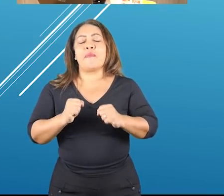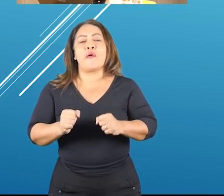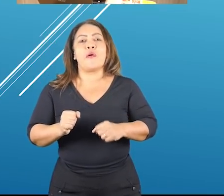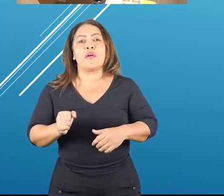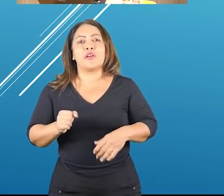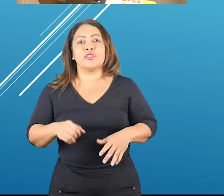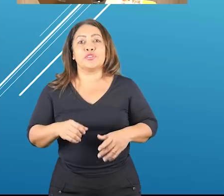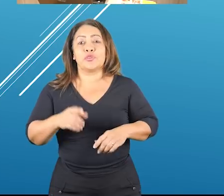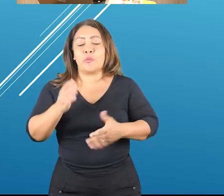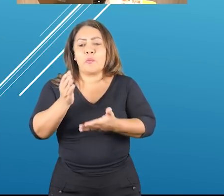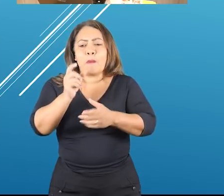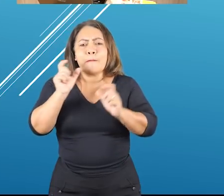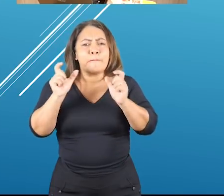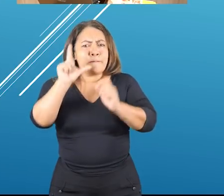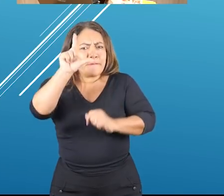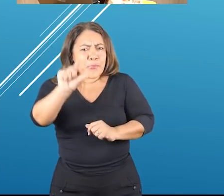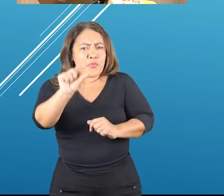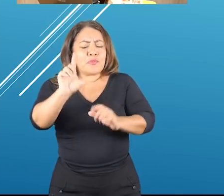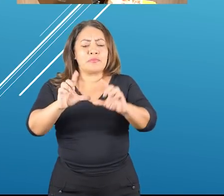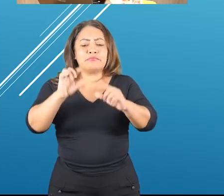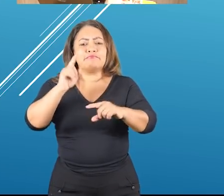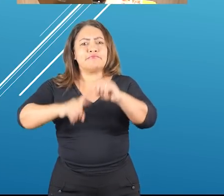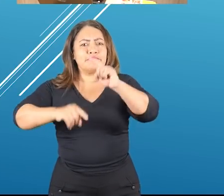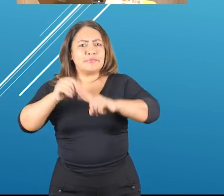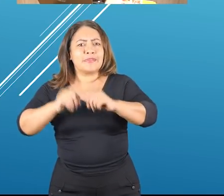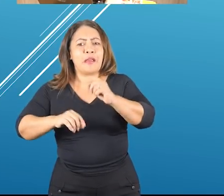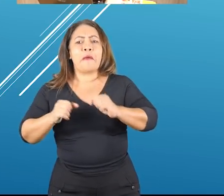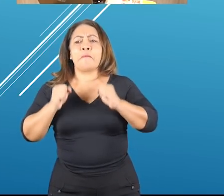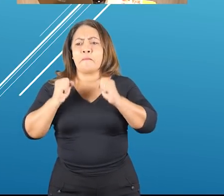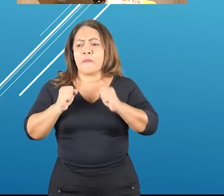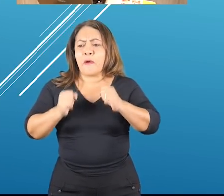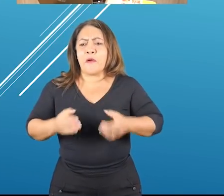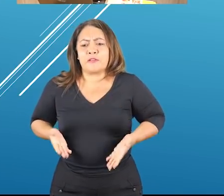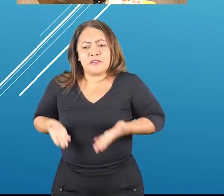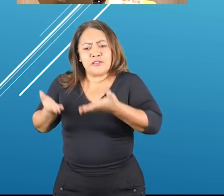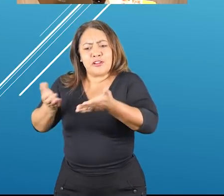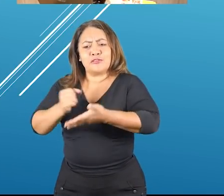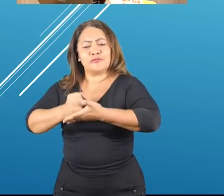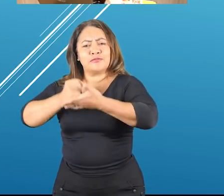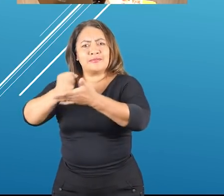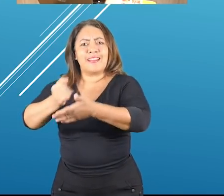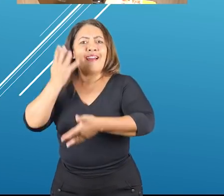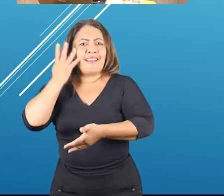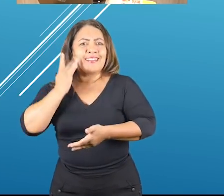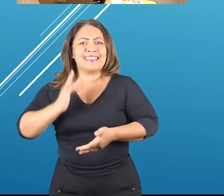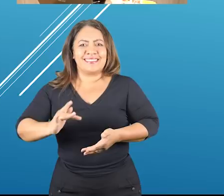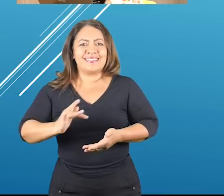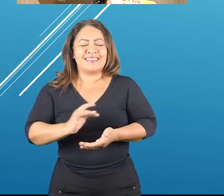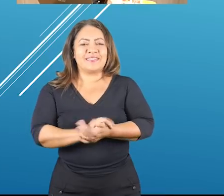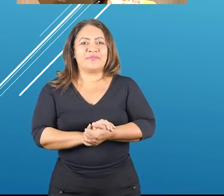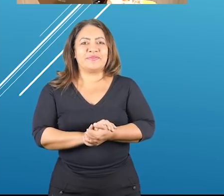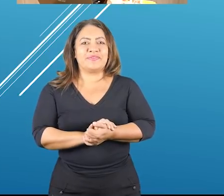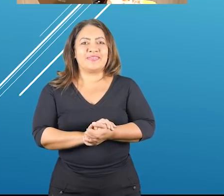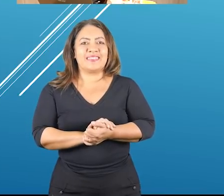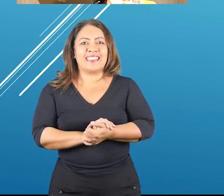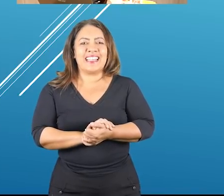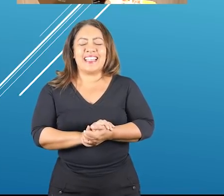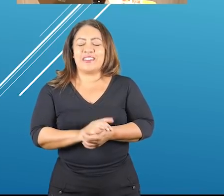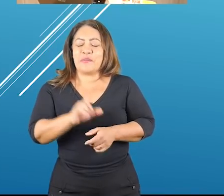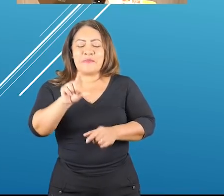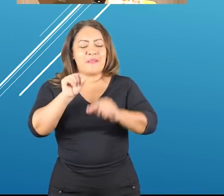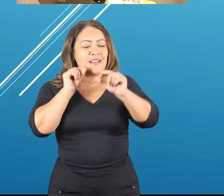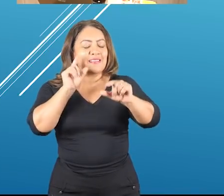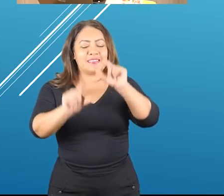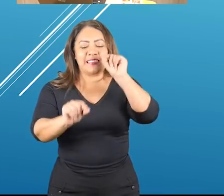com poucos materiais, com materiais não estruturados, eu posso dar voz e vez para as crianças brincarem da forma que elas